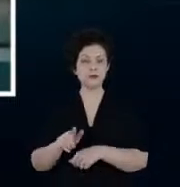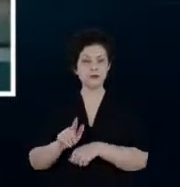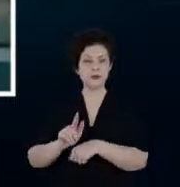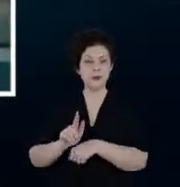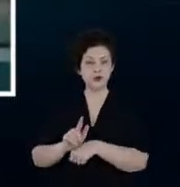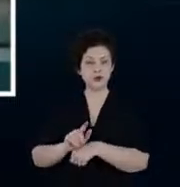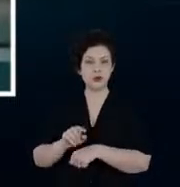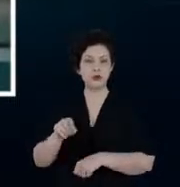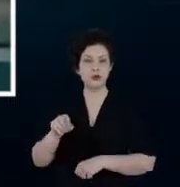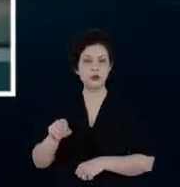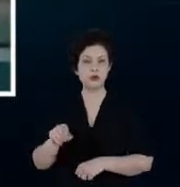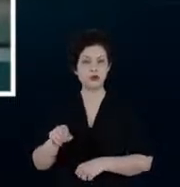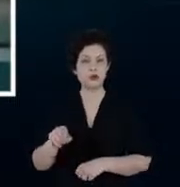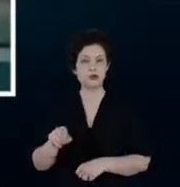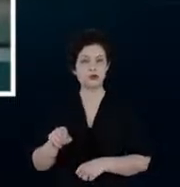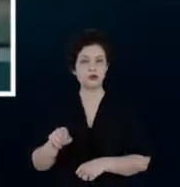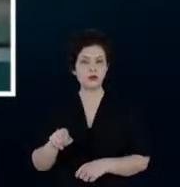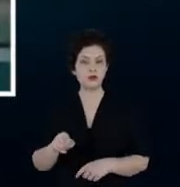a demanda?